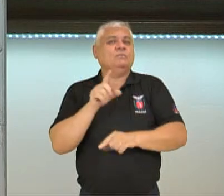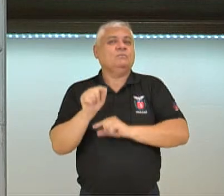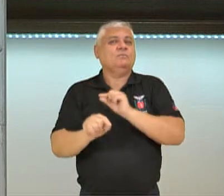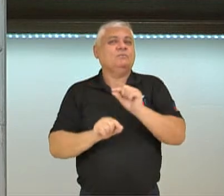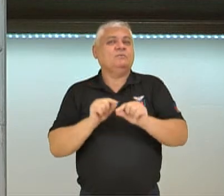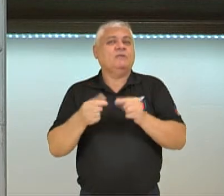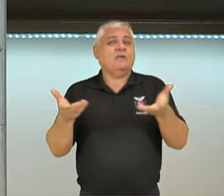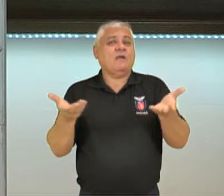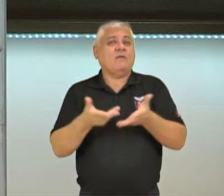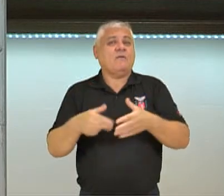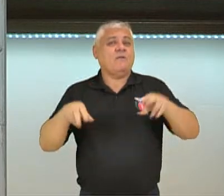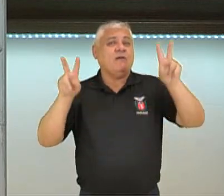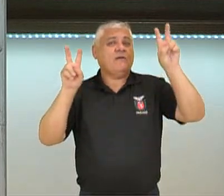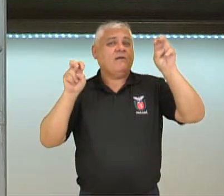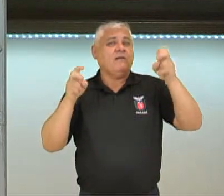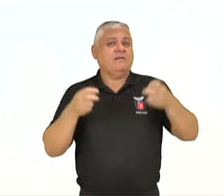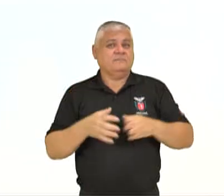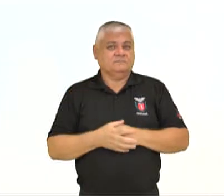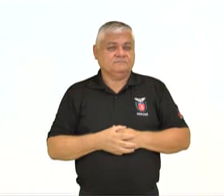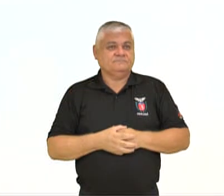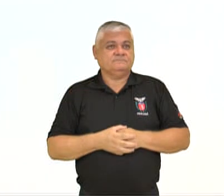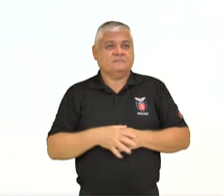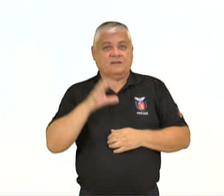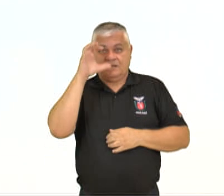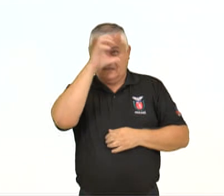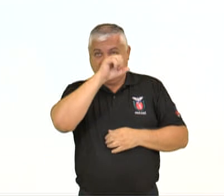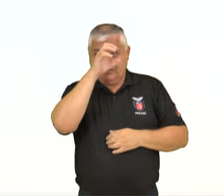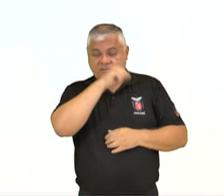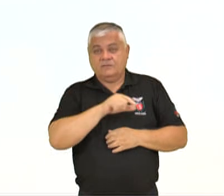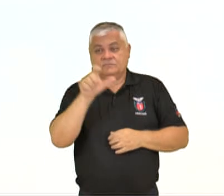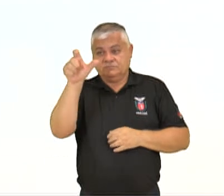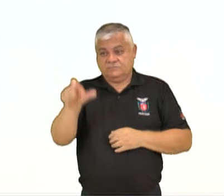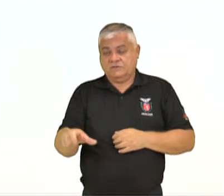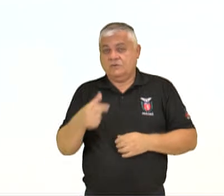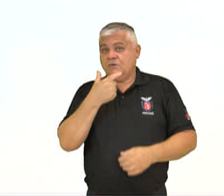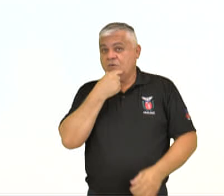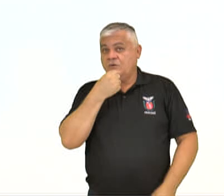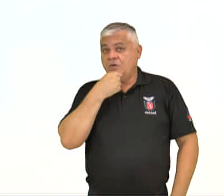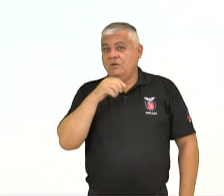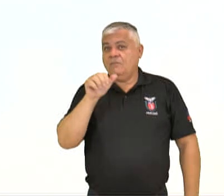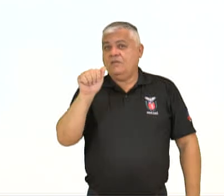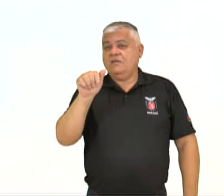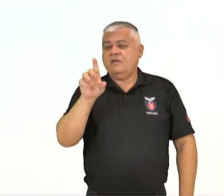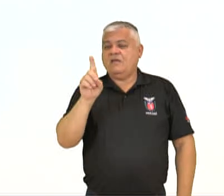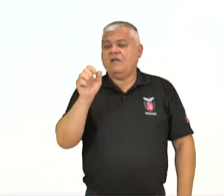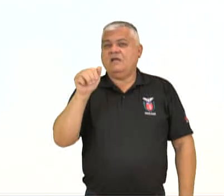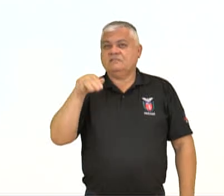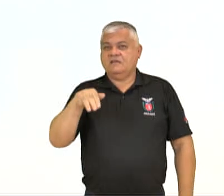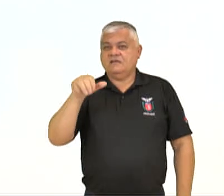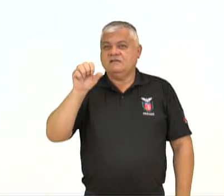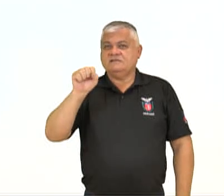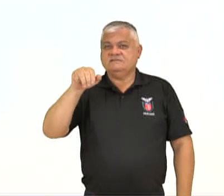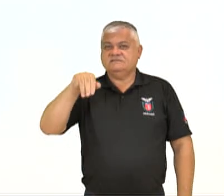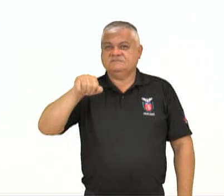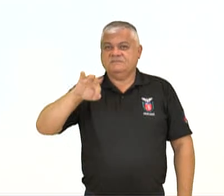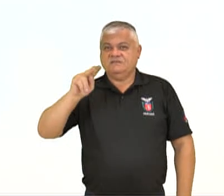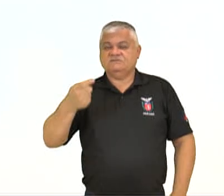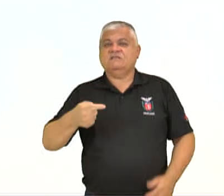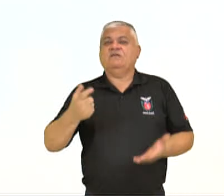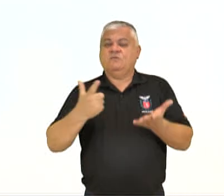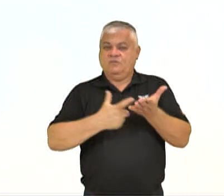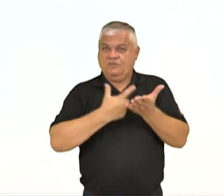nessa aula? O que a gente aprendeu? Bom, nós vimos que Adam Smith ele escreve, né, a obra A Riqueza das Nações